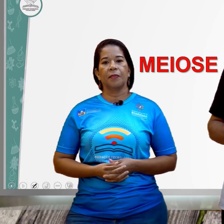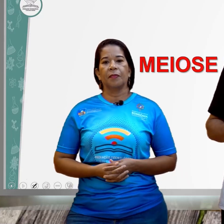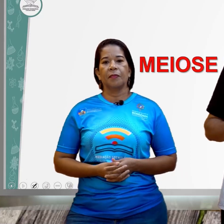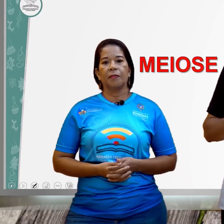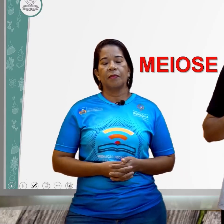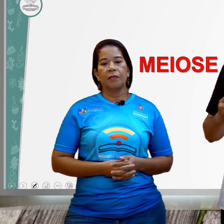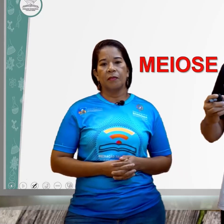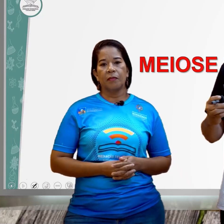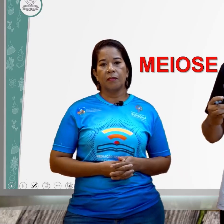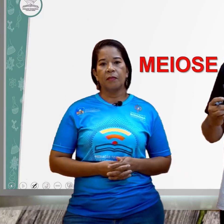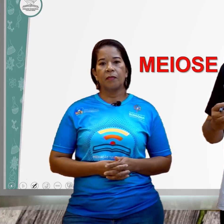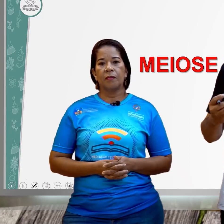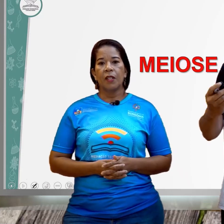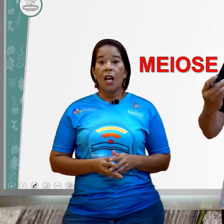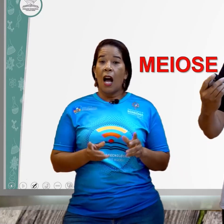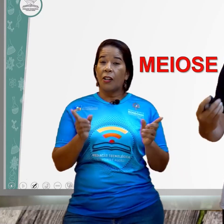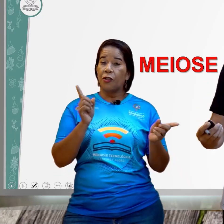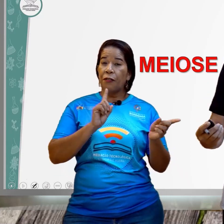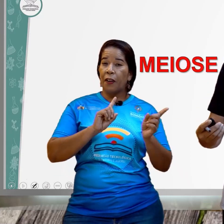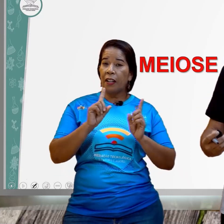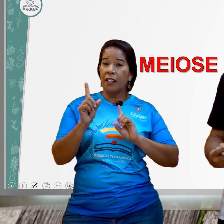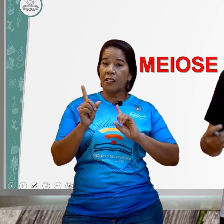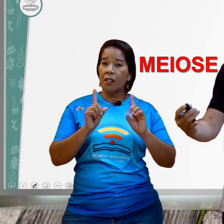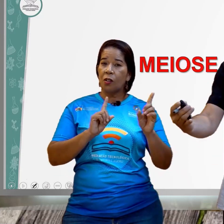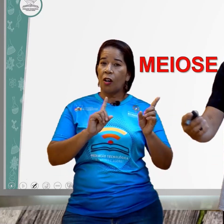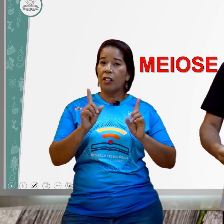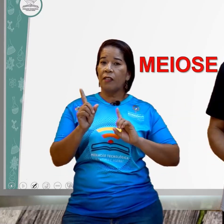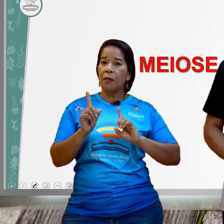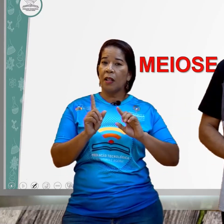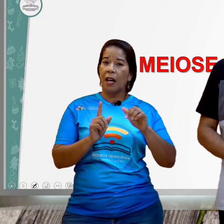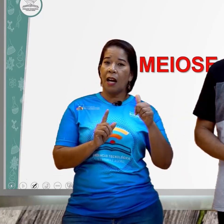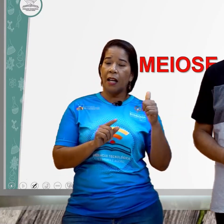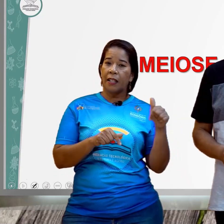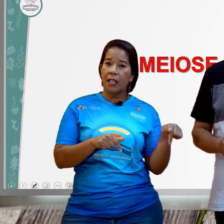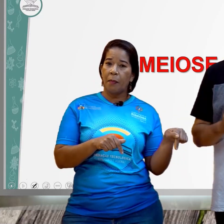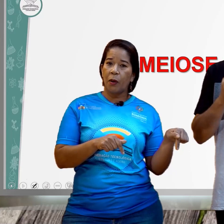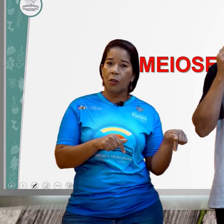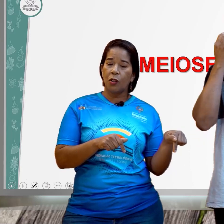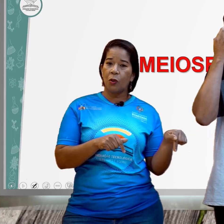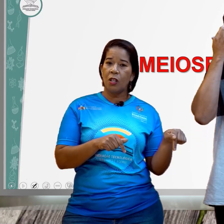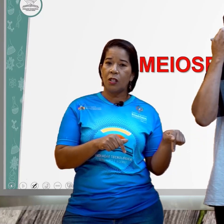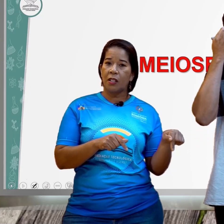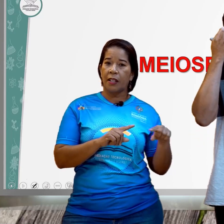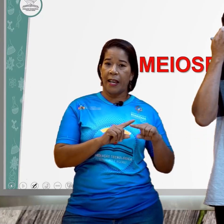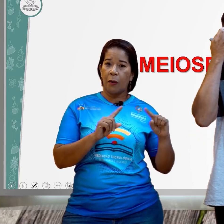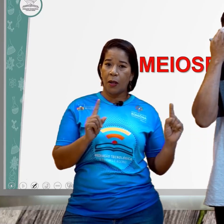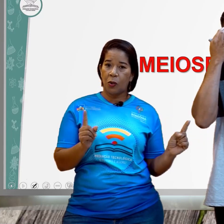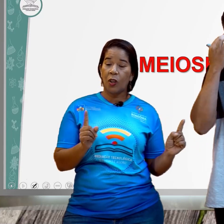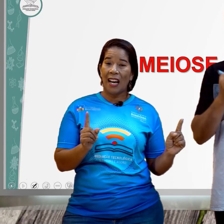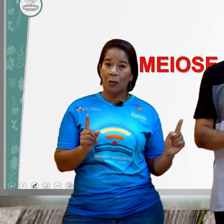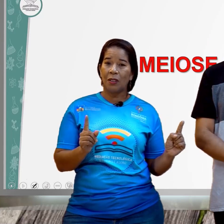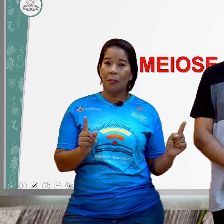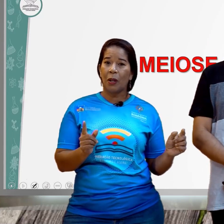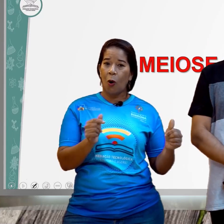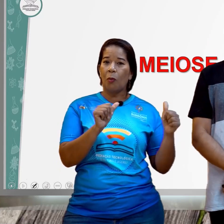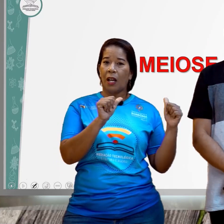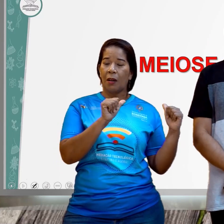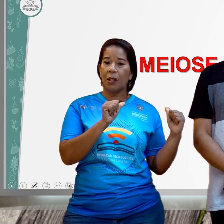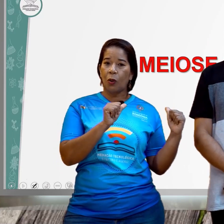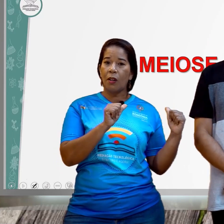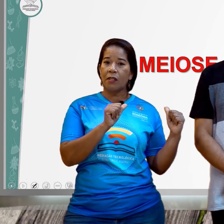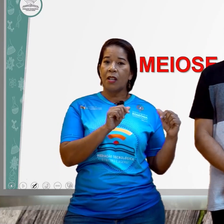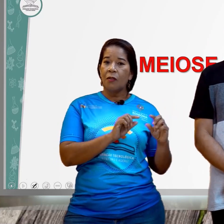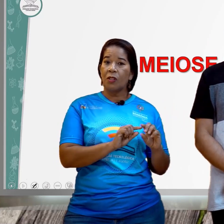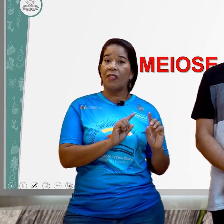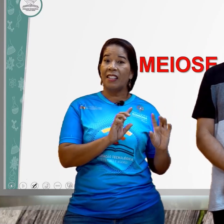mitose, tá bom? Que agora é equacional. Vou pegar 2 de 23. A diferença só que lá aqui na meiose 2, que é equacional também, como lá